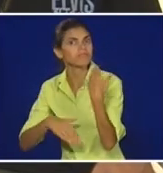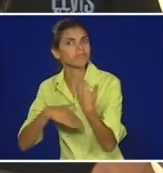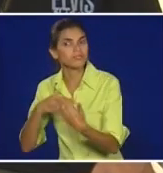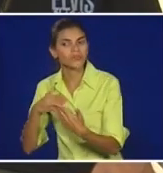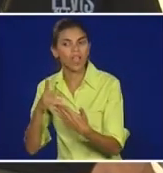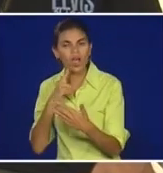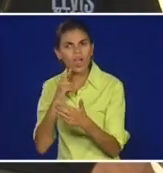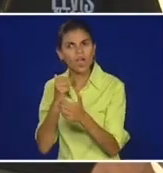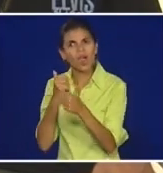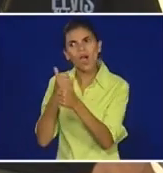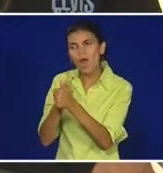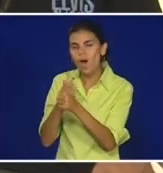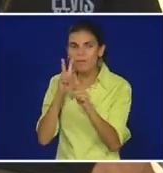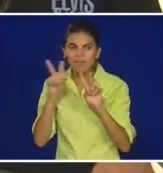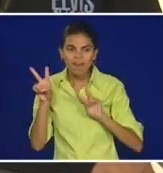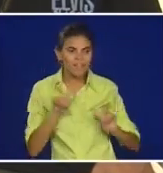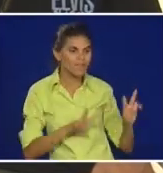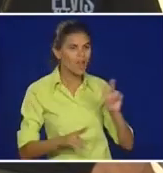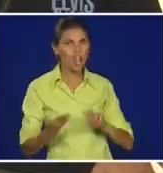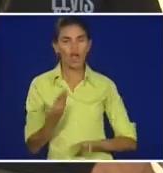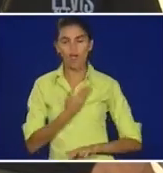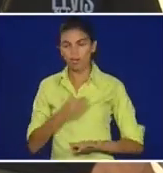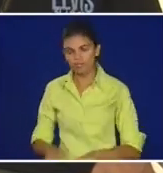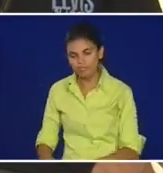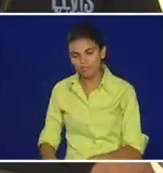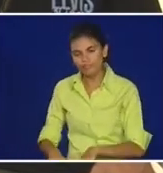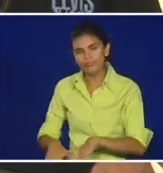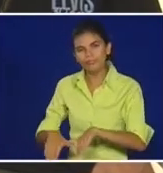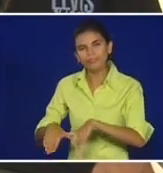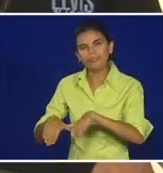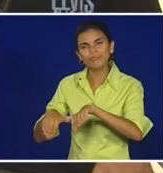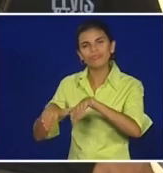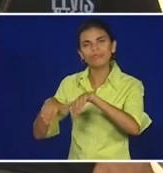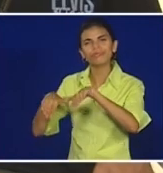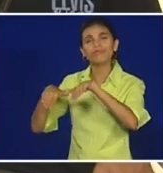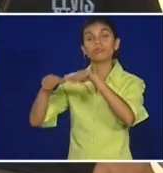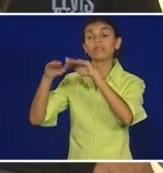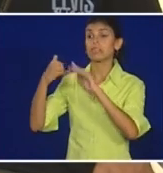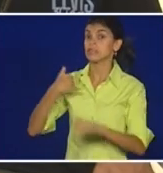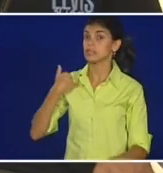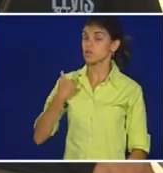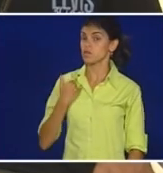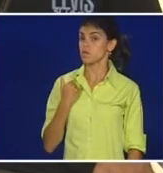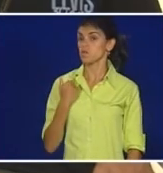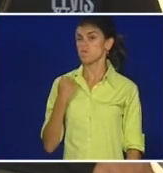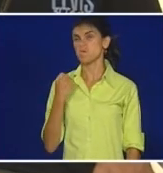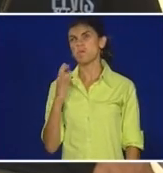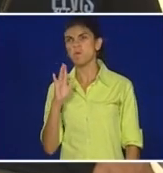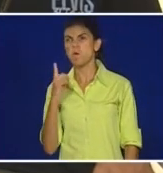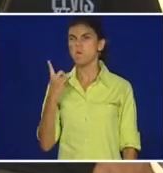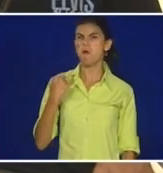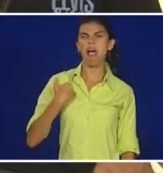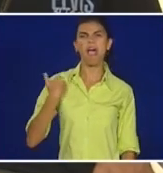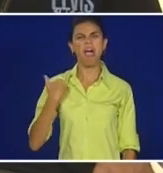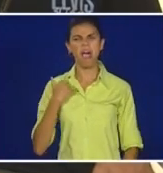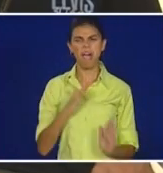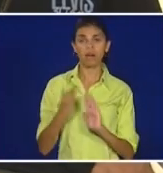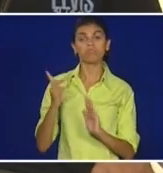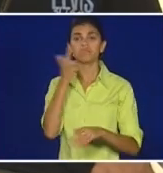coleguinhas durante toda a vida escolar dele. Com 1 ano e pouquinho, o João já estava em tratamento fonoaudiológico,